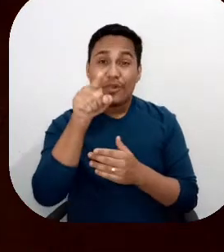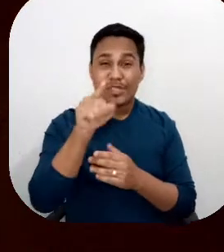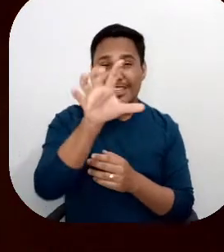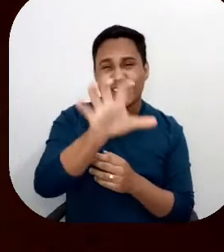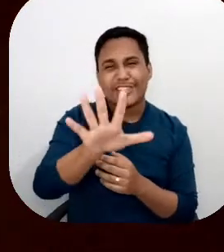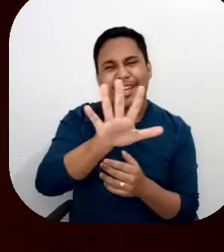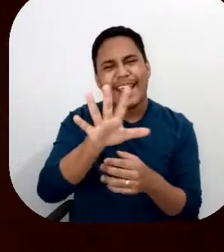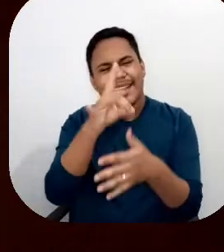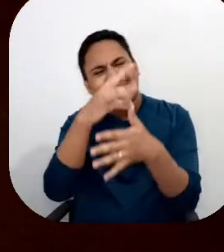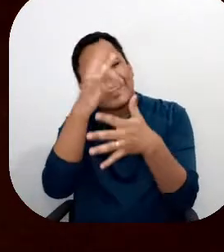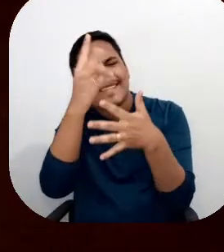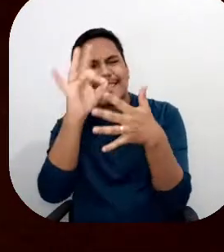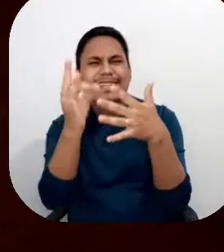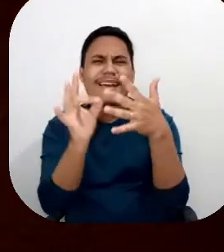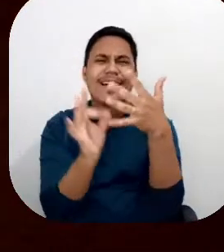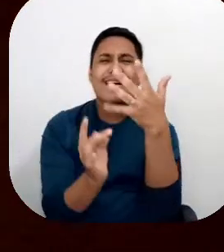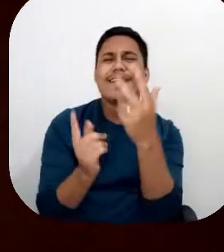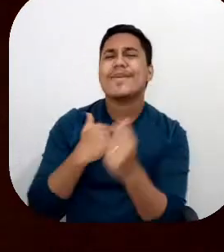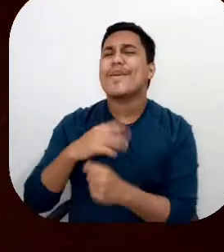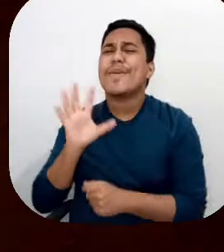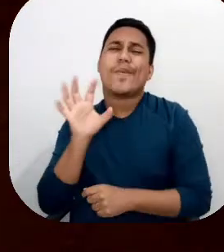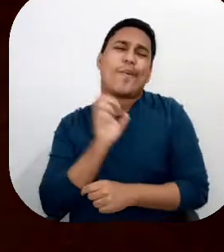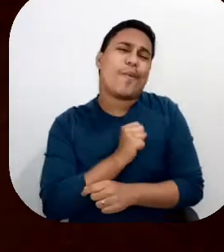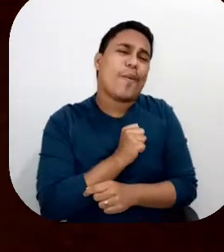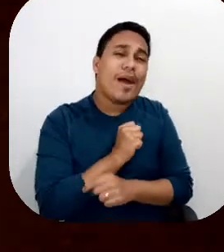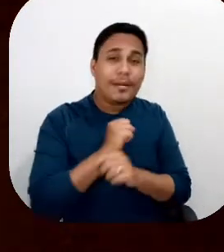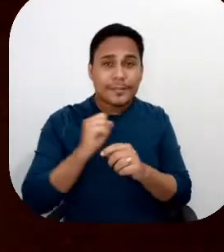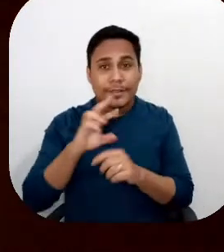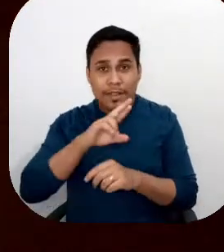amo tudo que você faz,